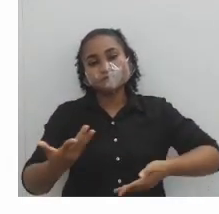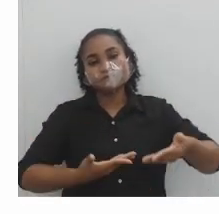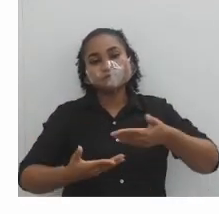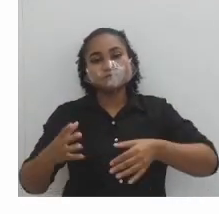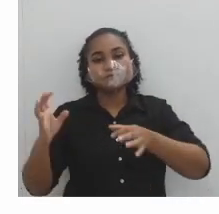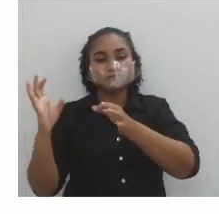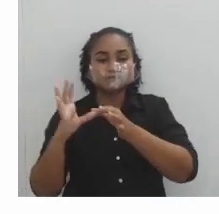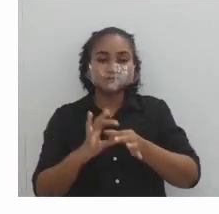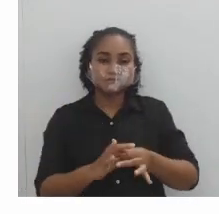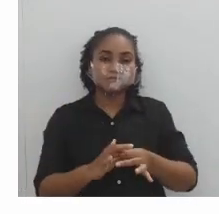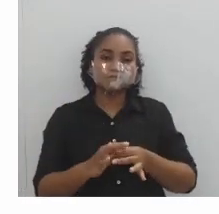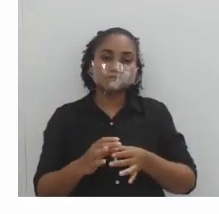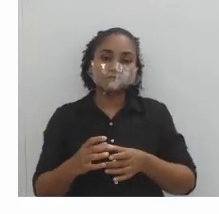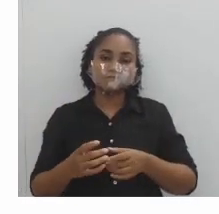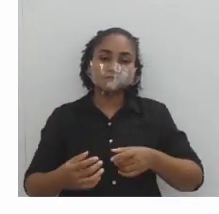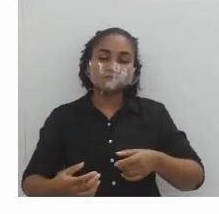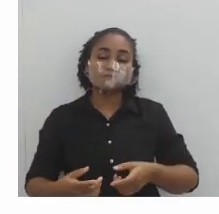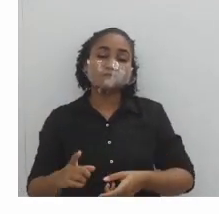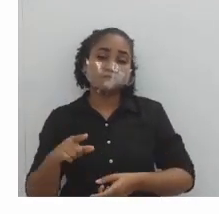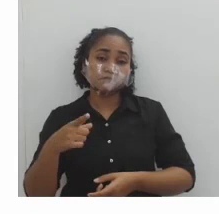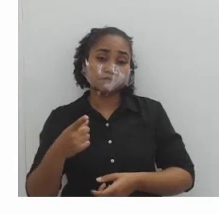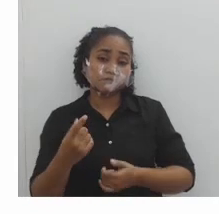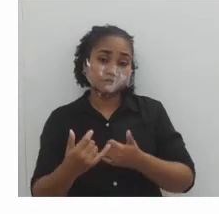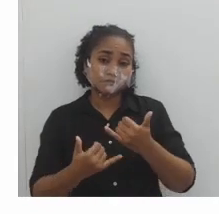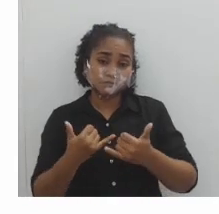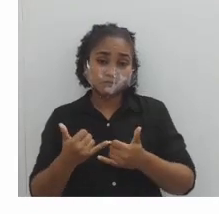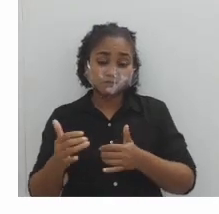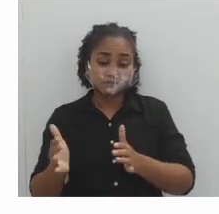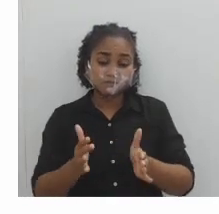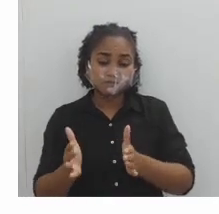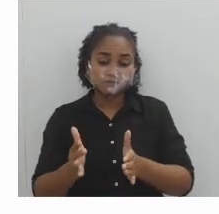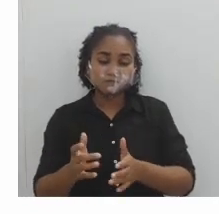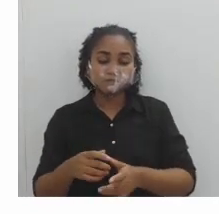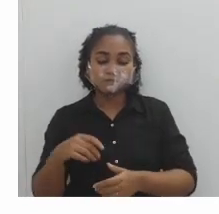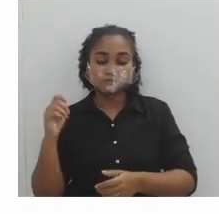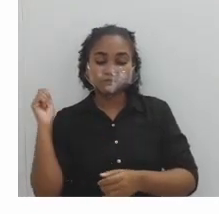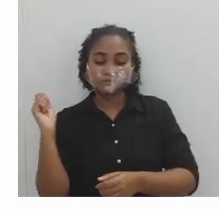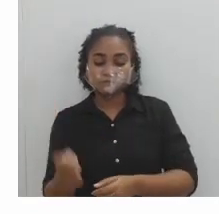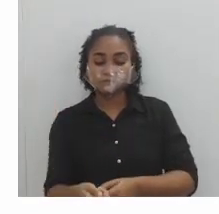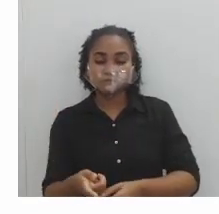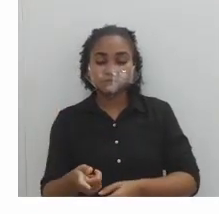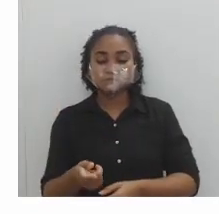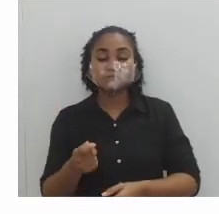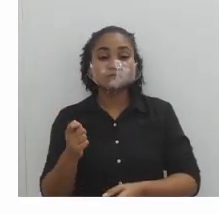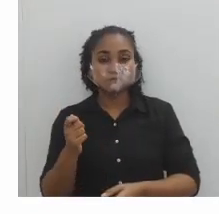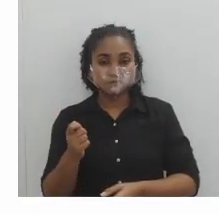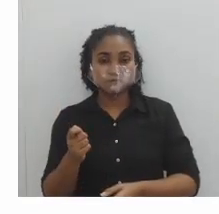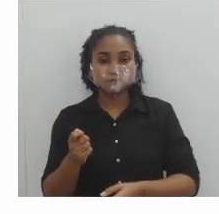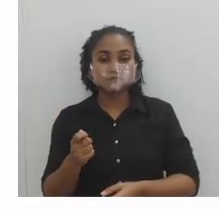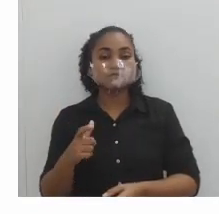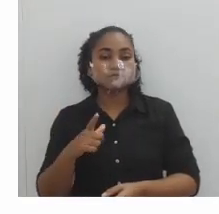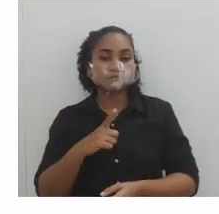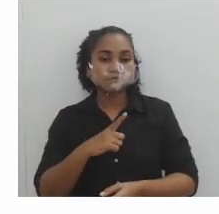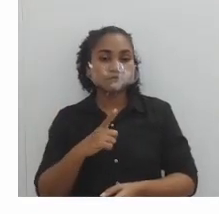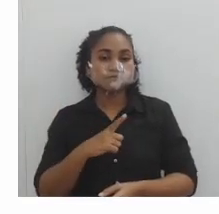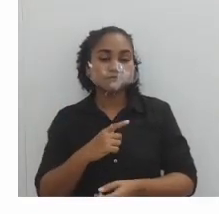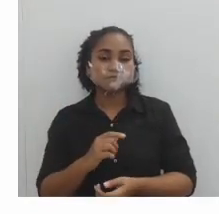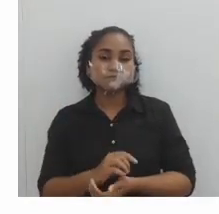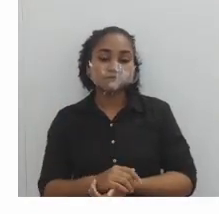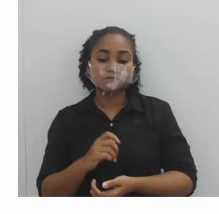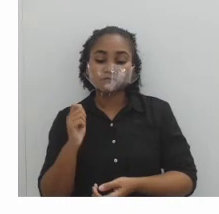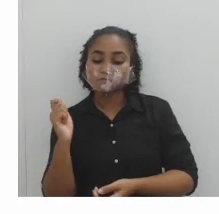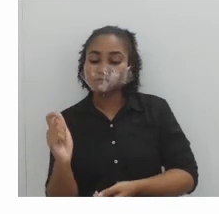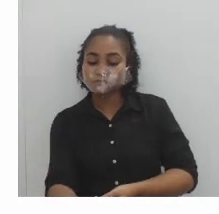questão da luta. Outro jogo também dessa época é o peão, que ainda existe, e